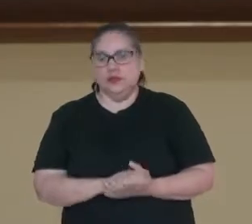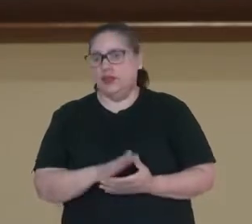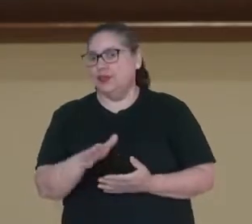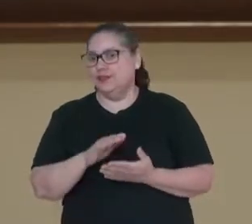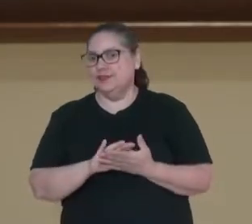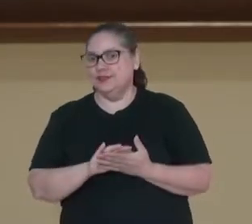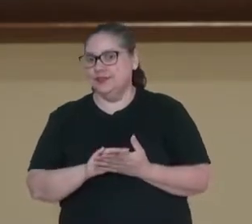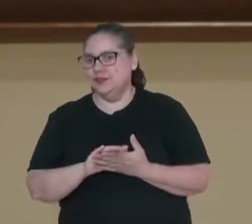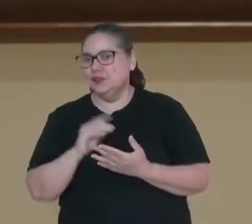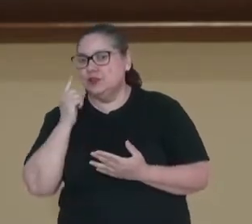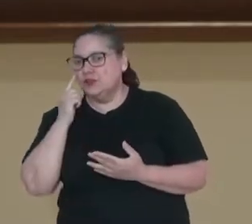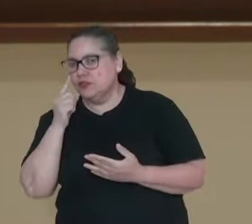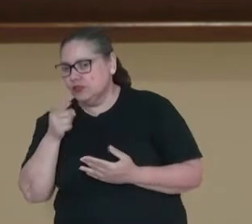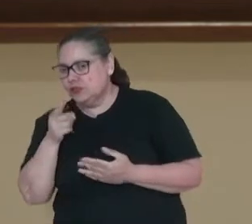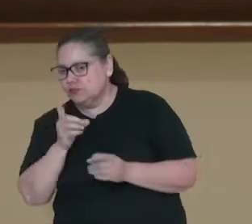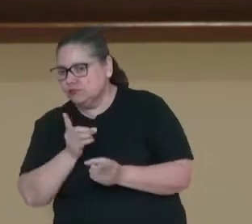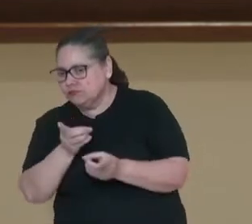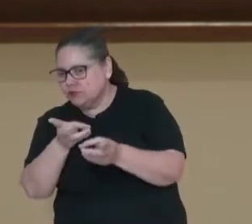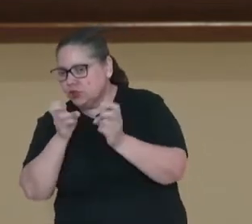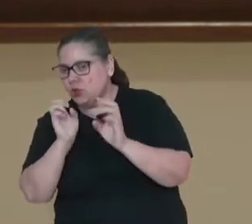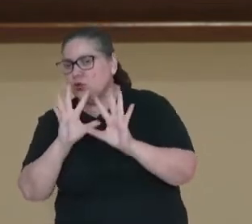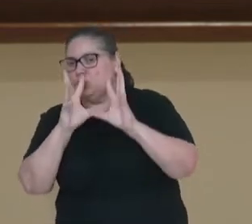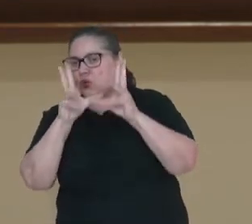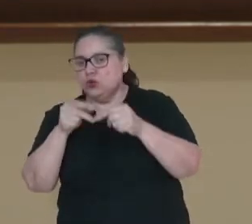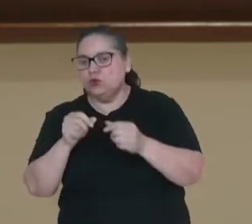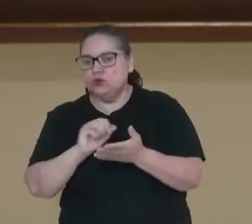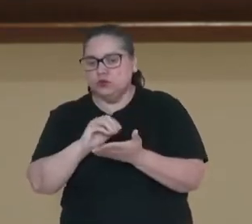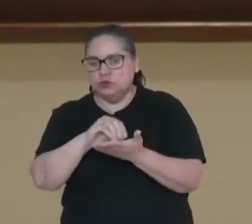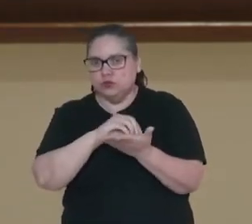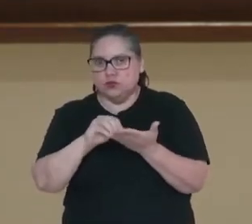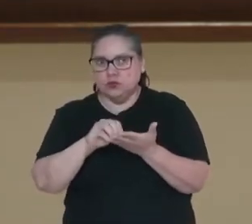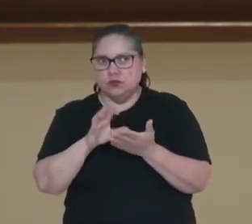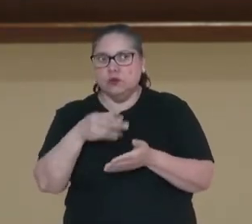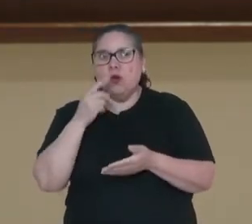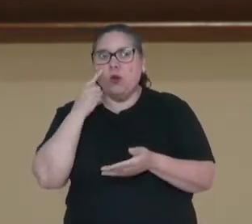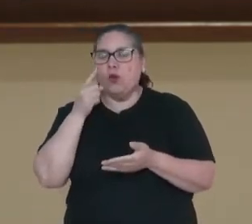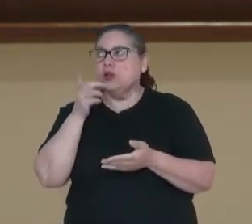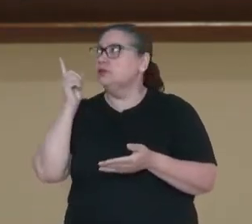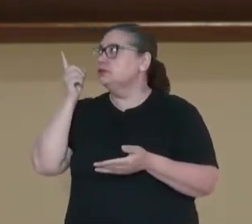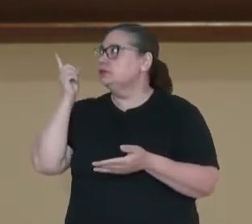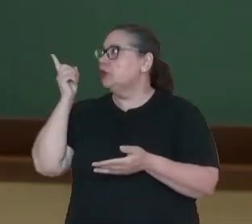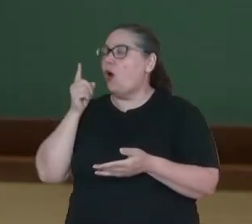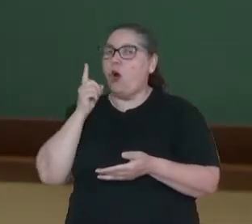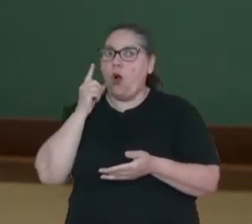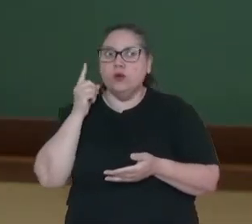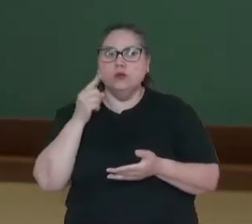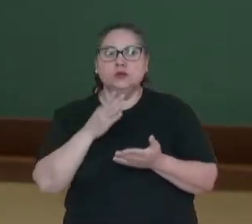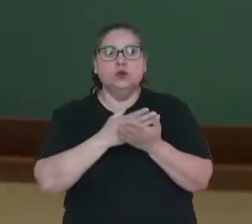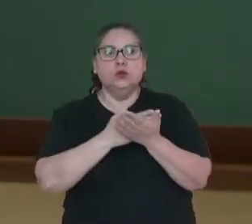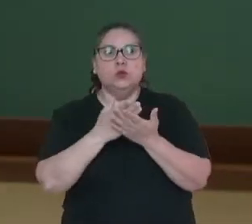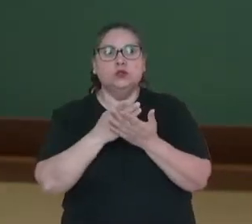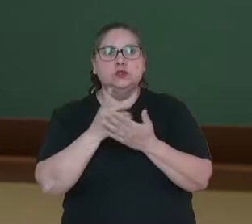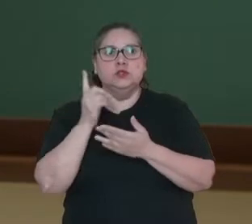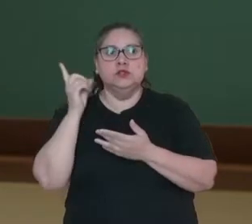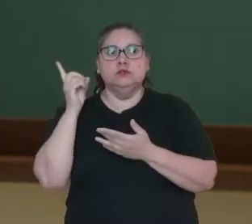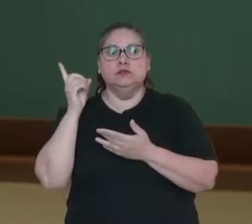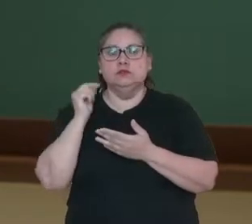E aí, conseguiram identificar todos os jogos? Vamos dar uma olhada então? Olha só, começando